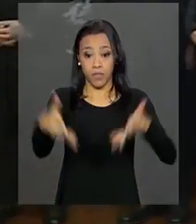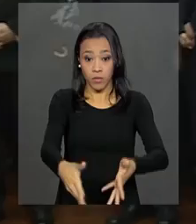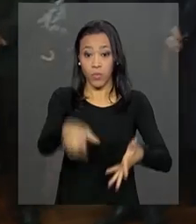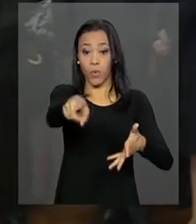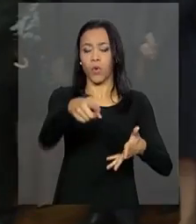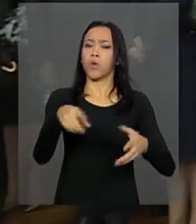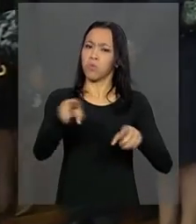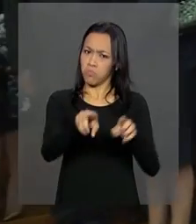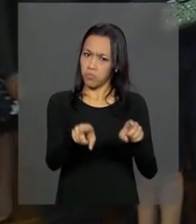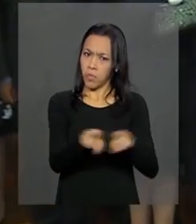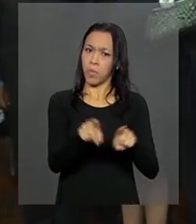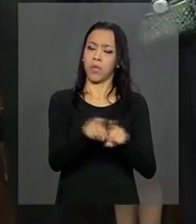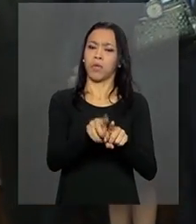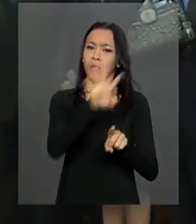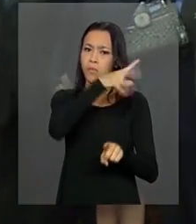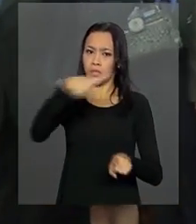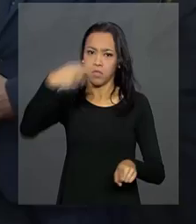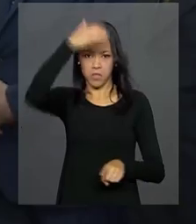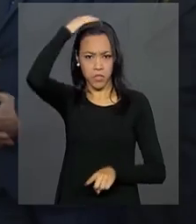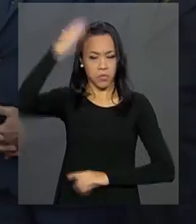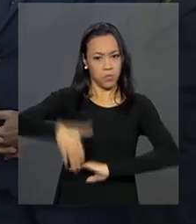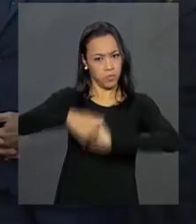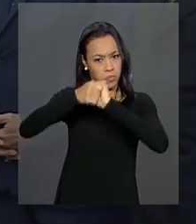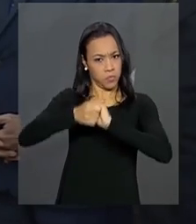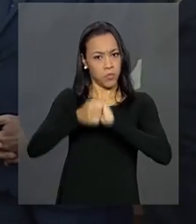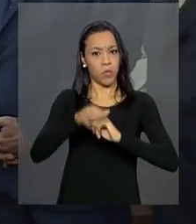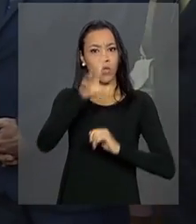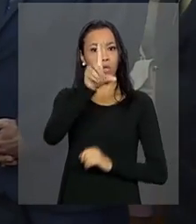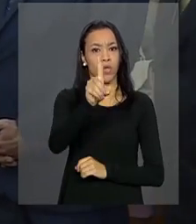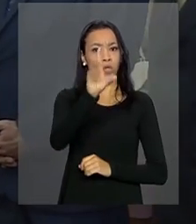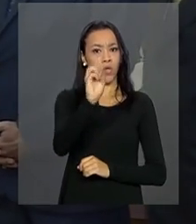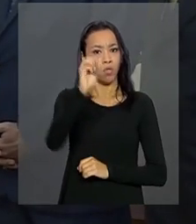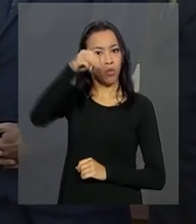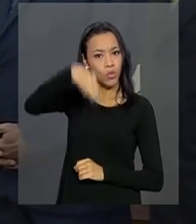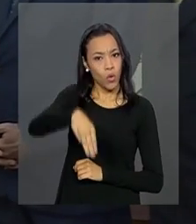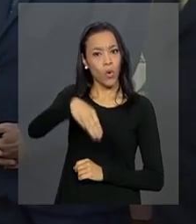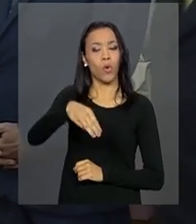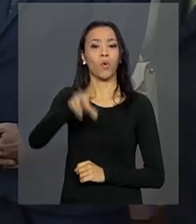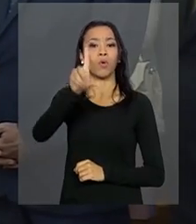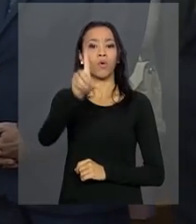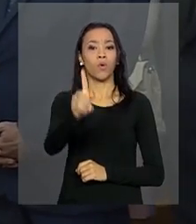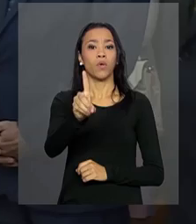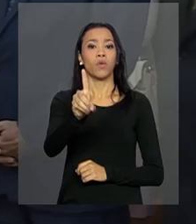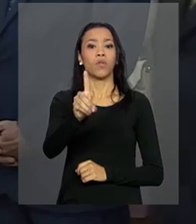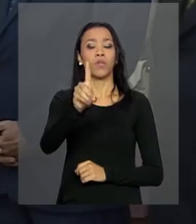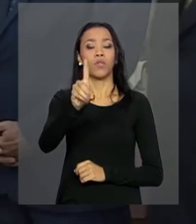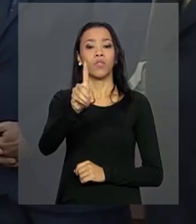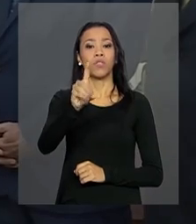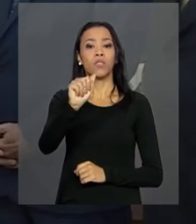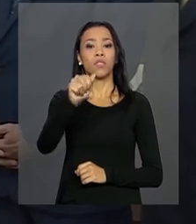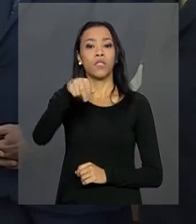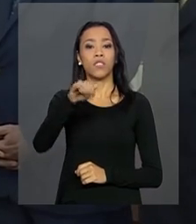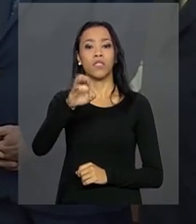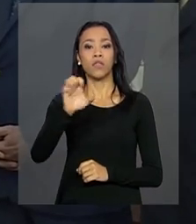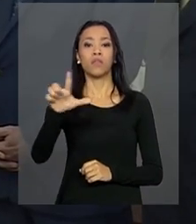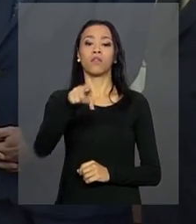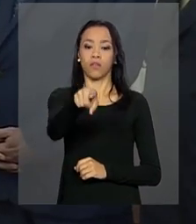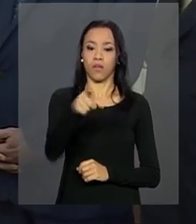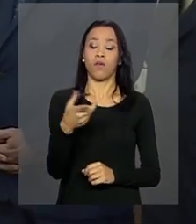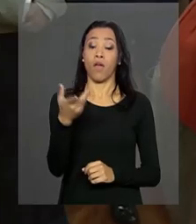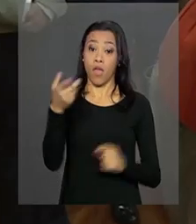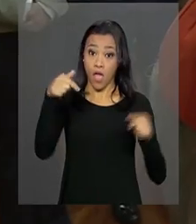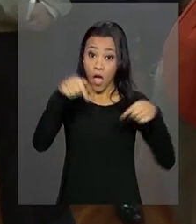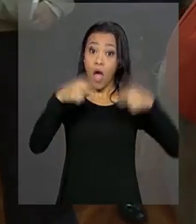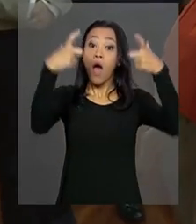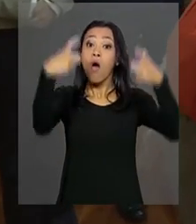os cumprimentos aí do Dom Giovanni Daniello, que é o núncio apostólico no Brasil. Esse evento aconteceu